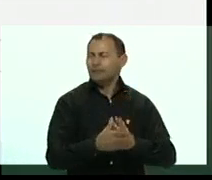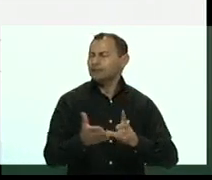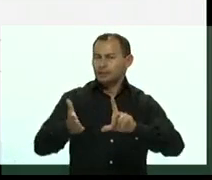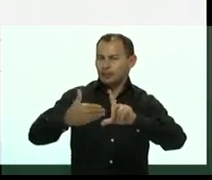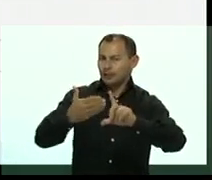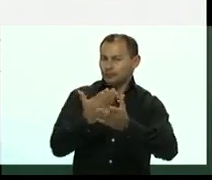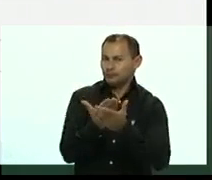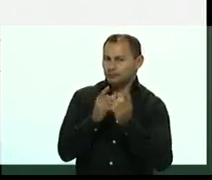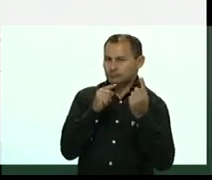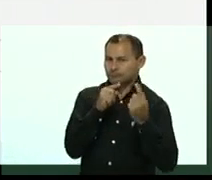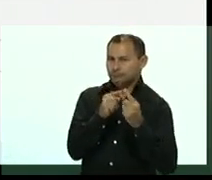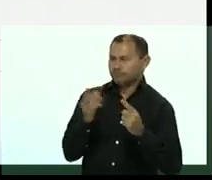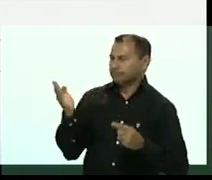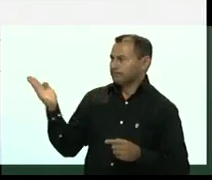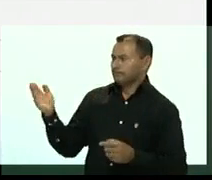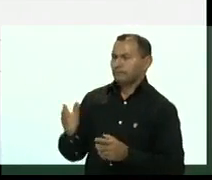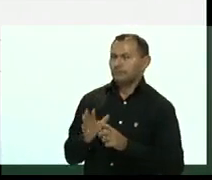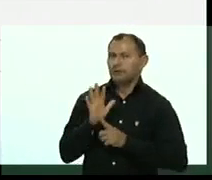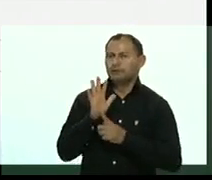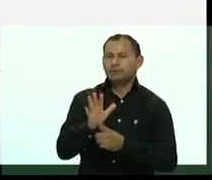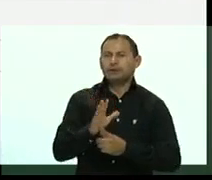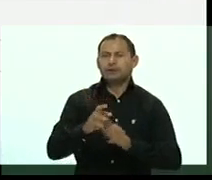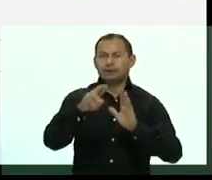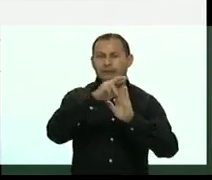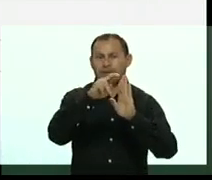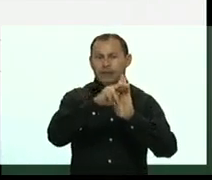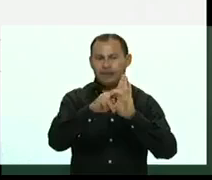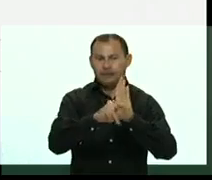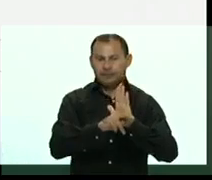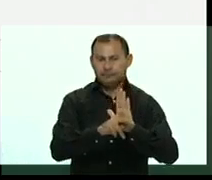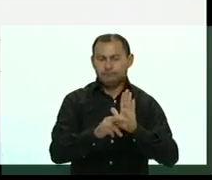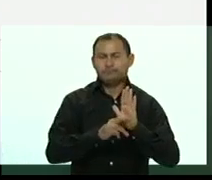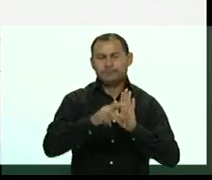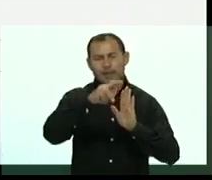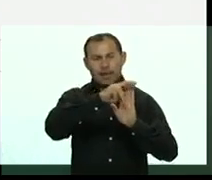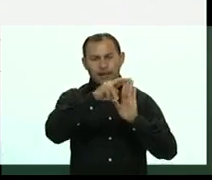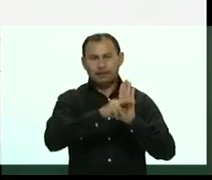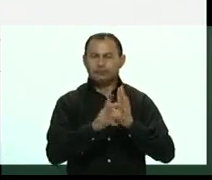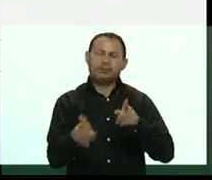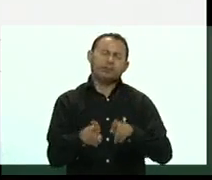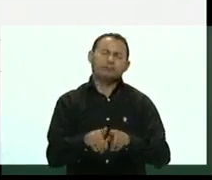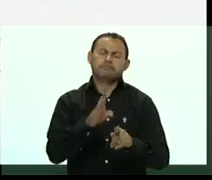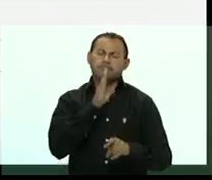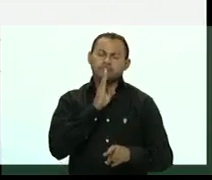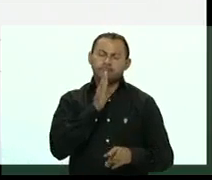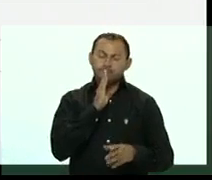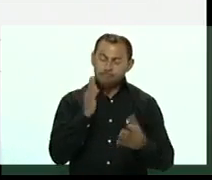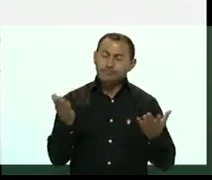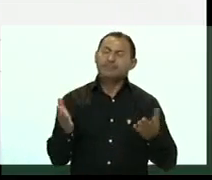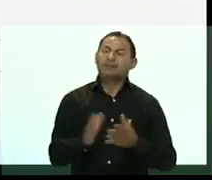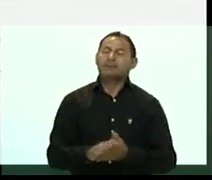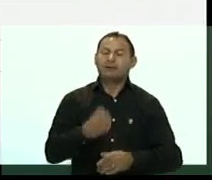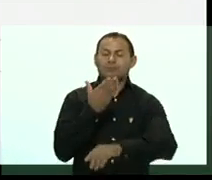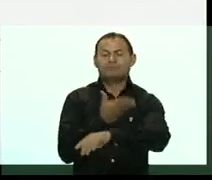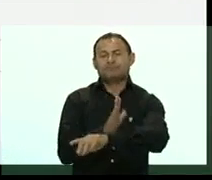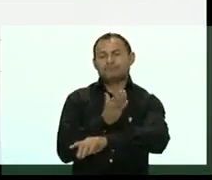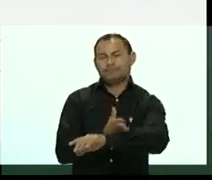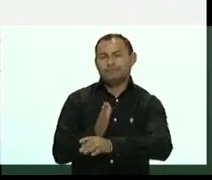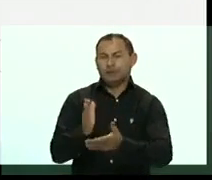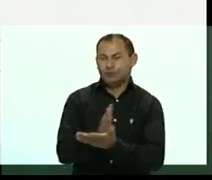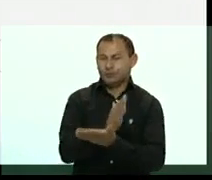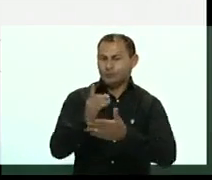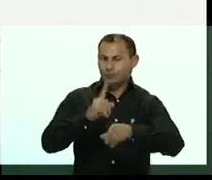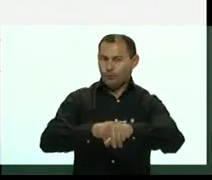a gente tem como objetivo trazer essas regras, assim como, além de conhecê-las, nós vamos aplicar em algumas